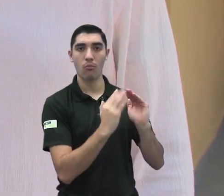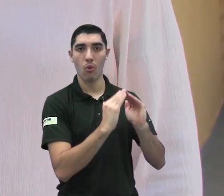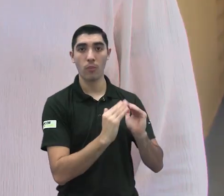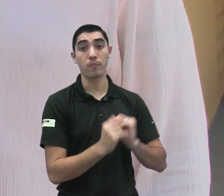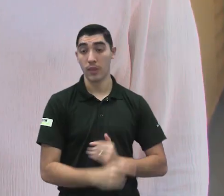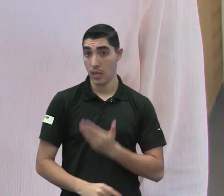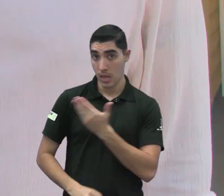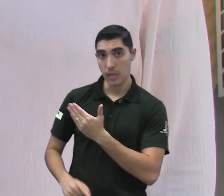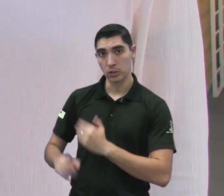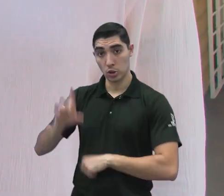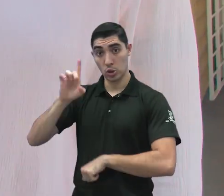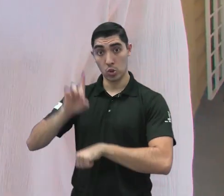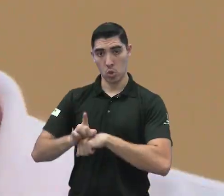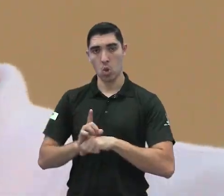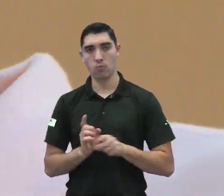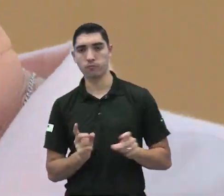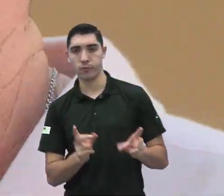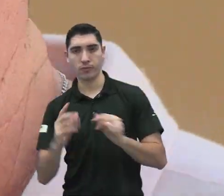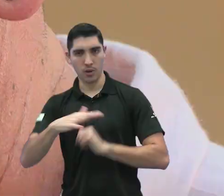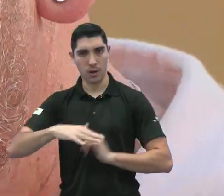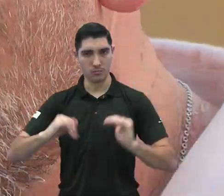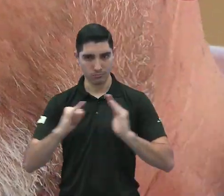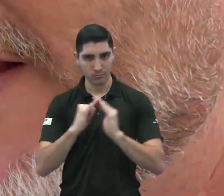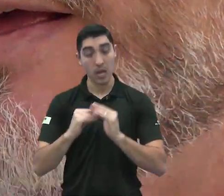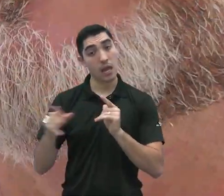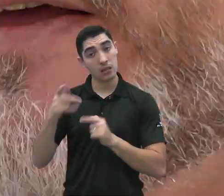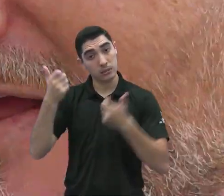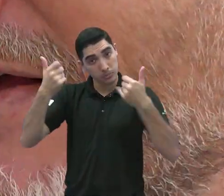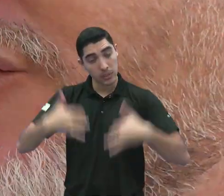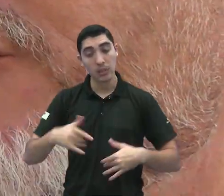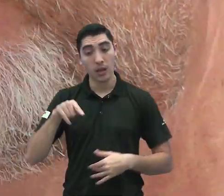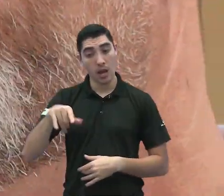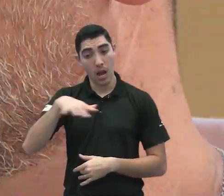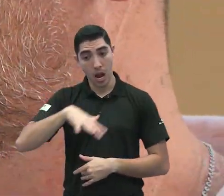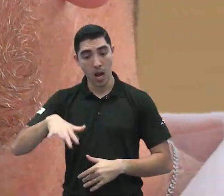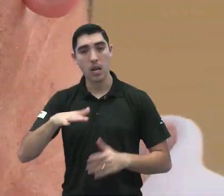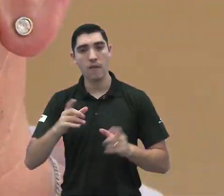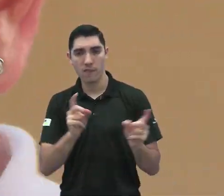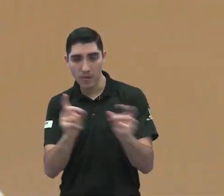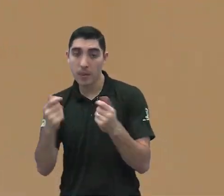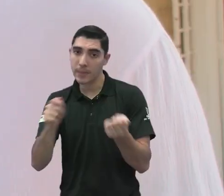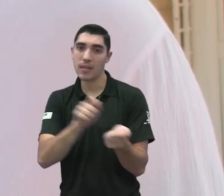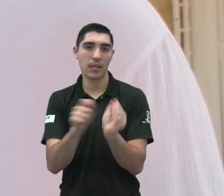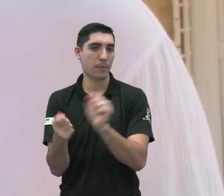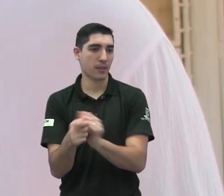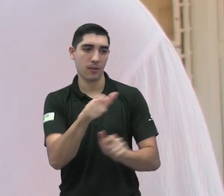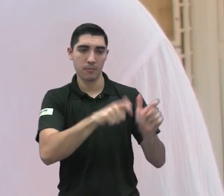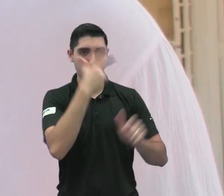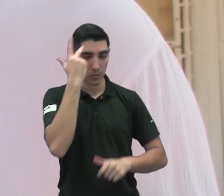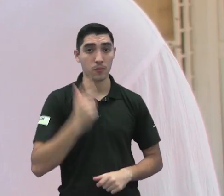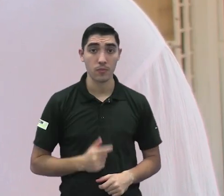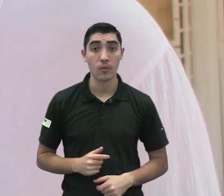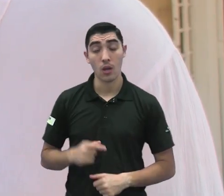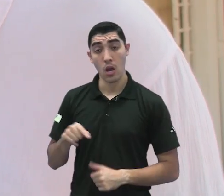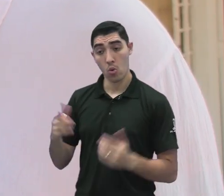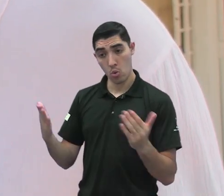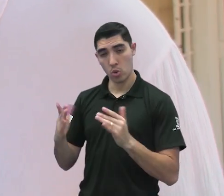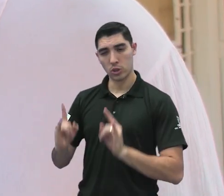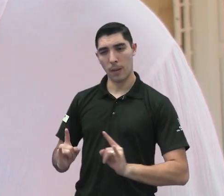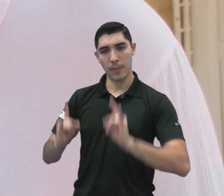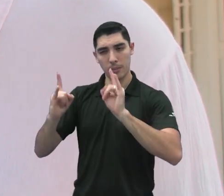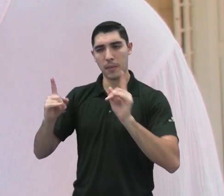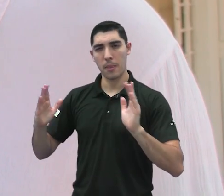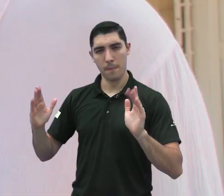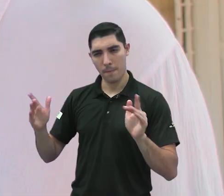diretor comercial imobiliário, o mercado precisa se adequar ao perfil populacional. Hoje, os apartamentos menores, com a